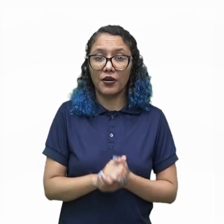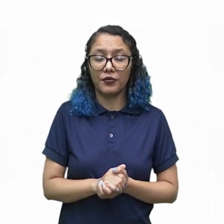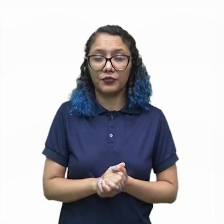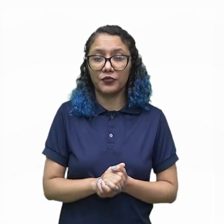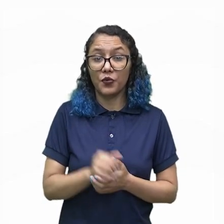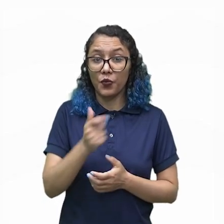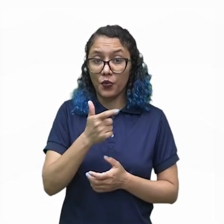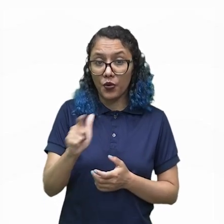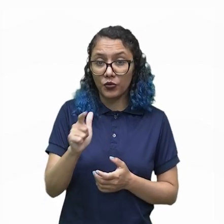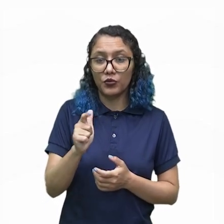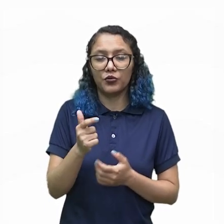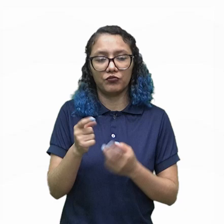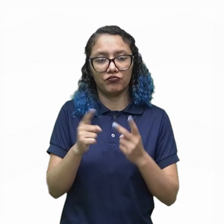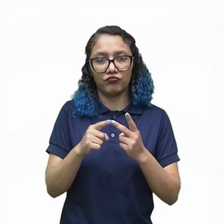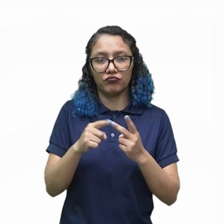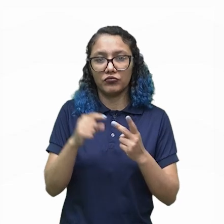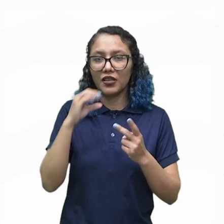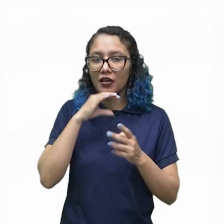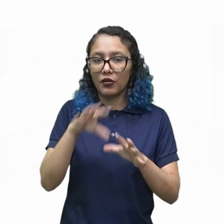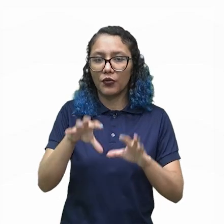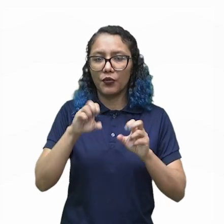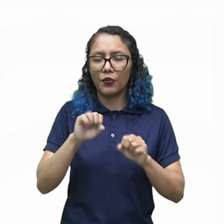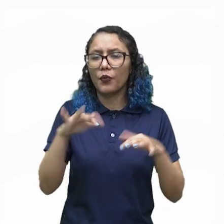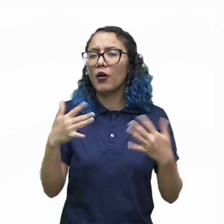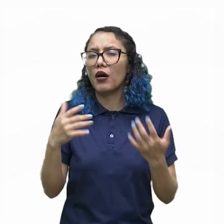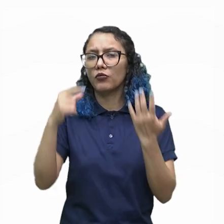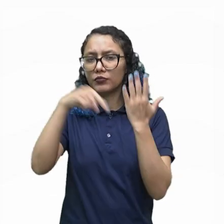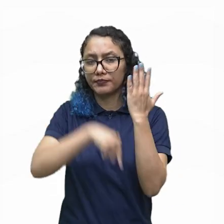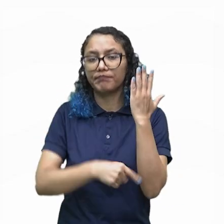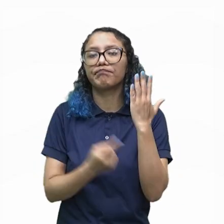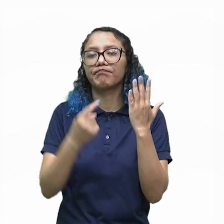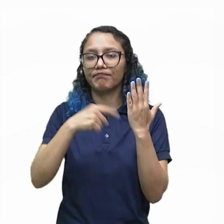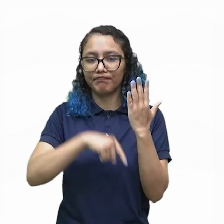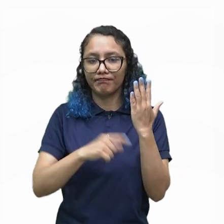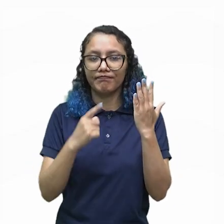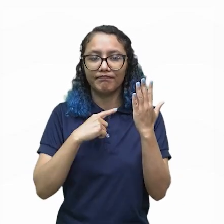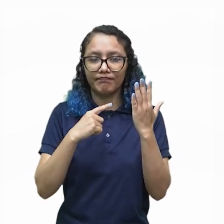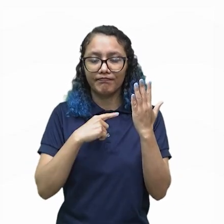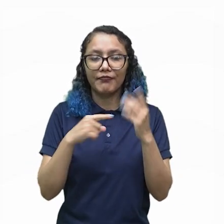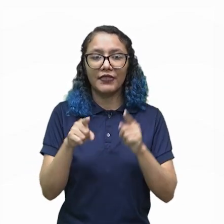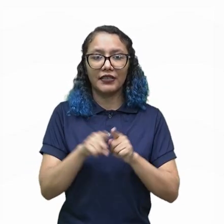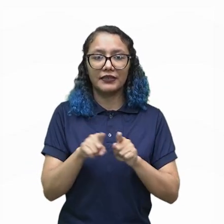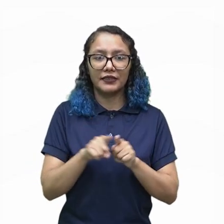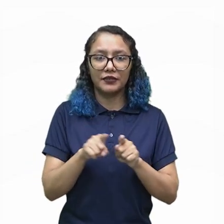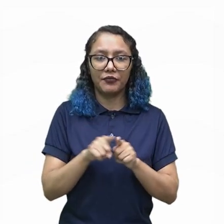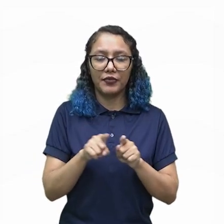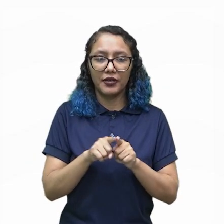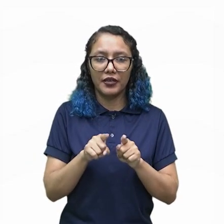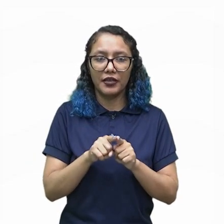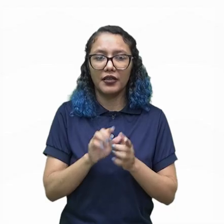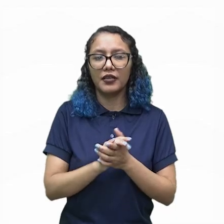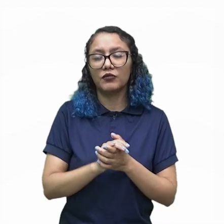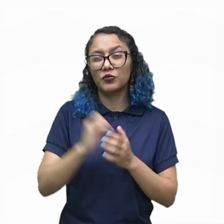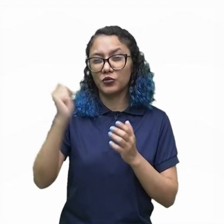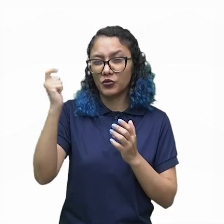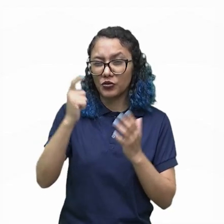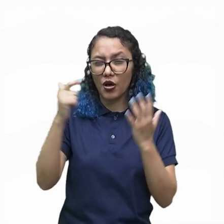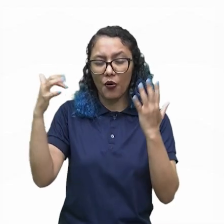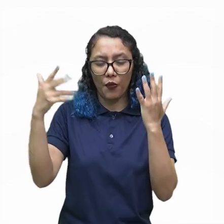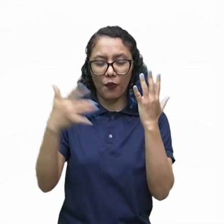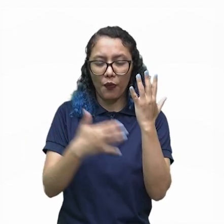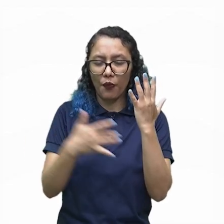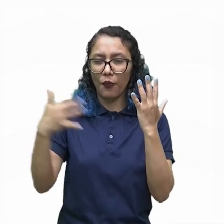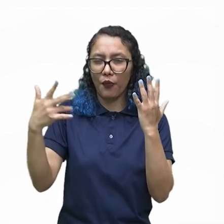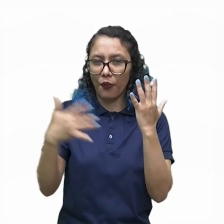endotérmicos, né? E aí nós temos fotossíntese, né? A energia fornecida pelo sol é